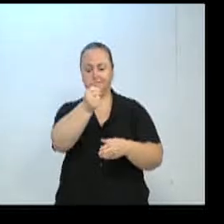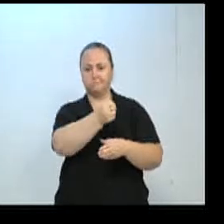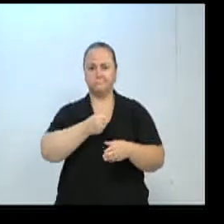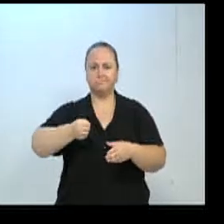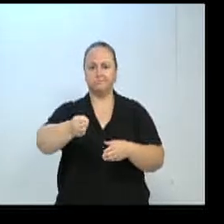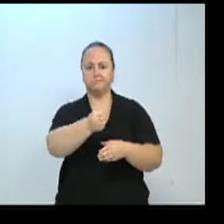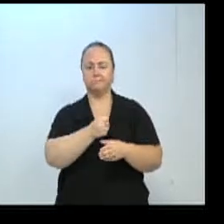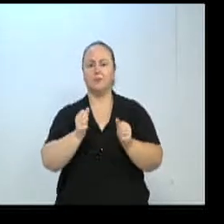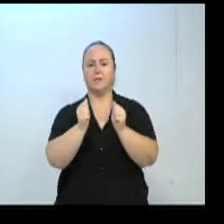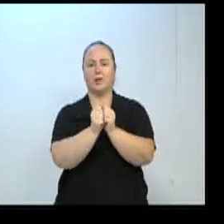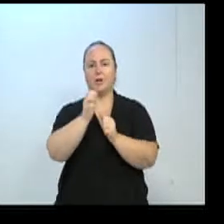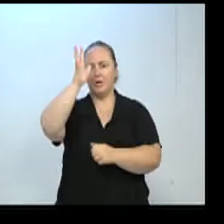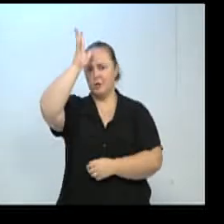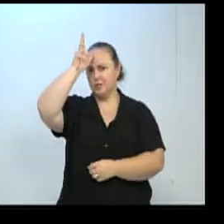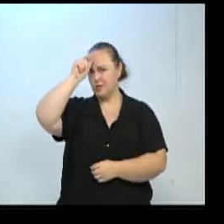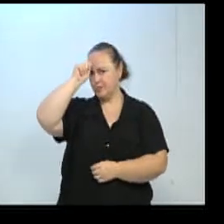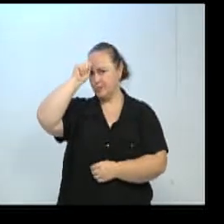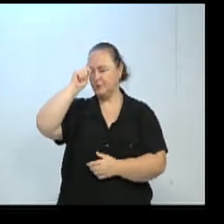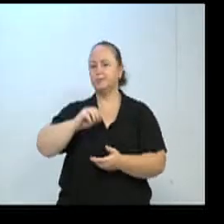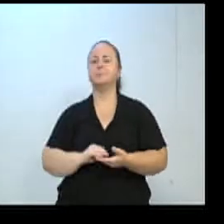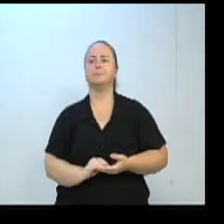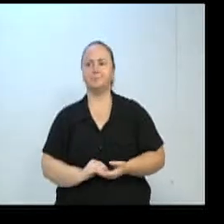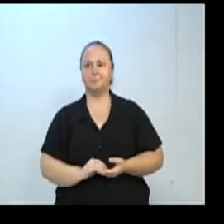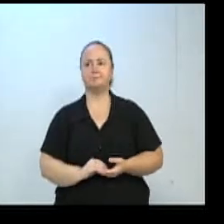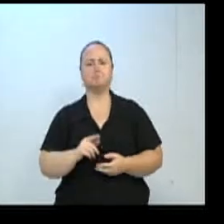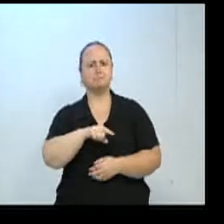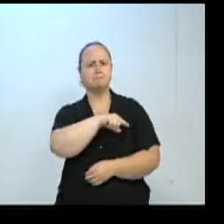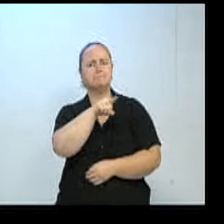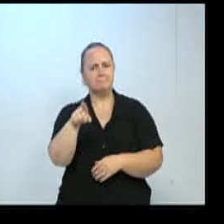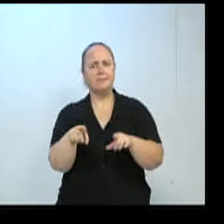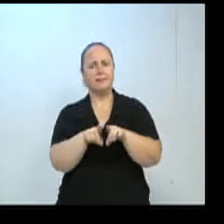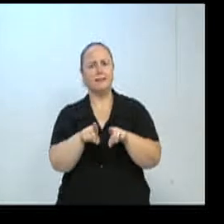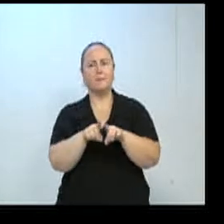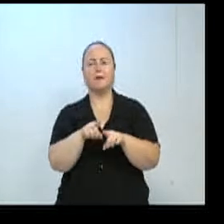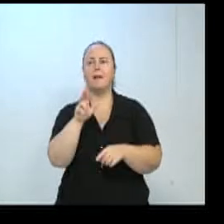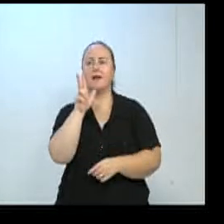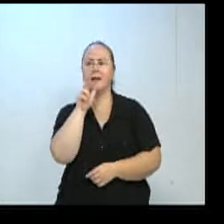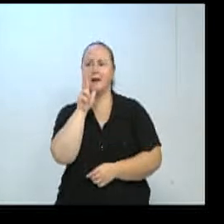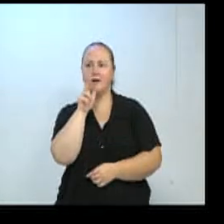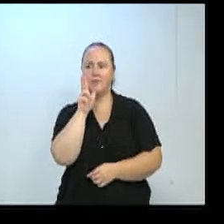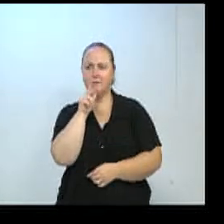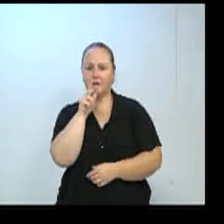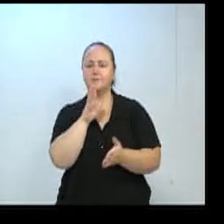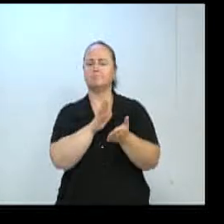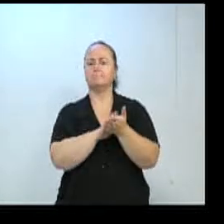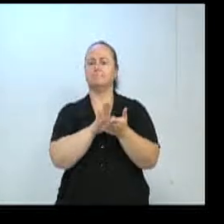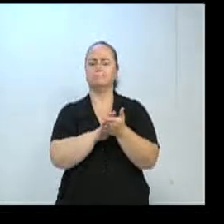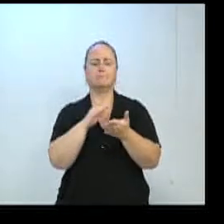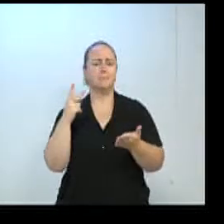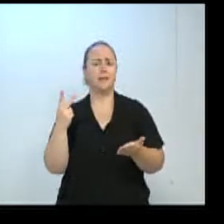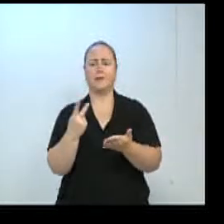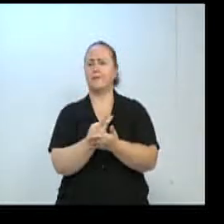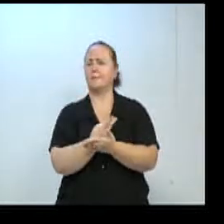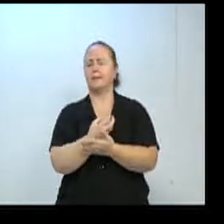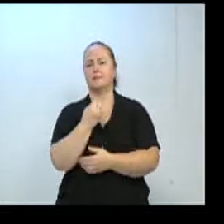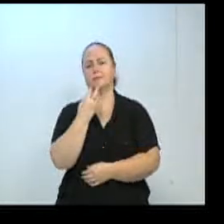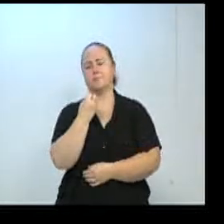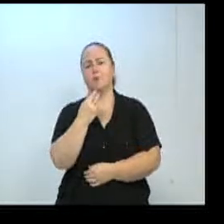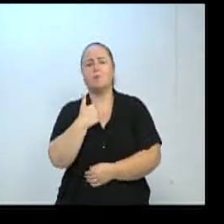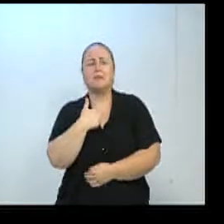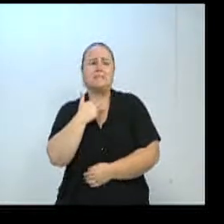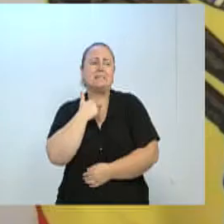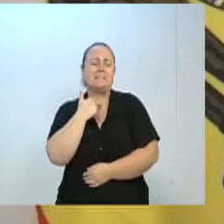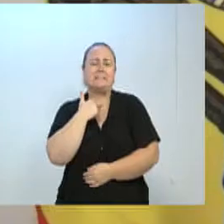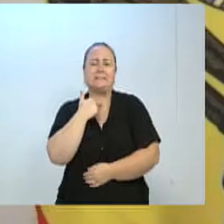Esportiva da Água Verde, né? Muitos de vocês também tiveram lá. Parabéns pelo evento lá. Foi de. Eu não pude estar presente, mas eu sei